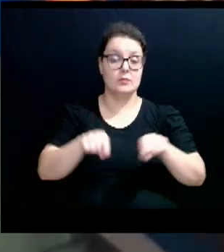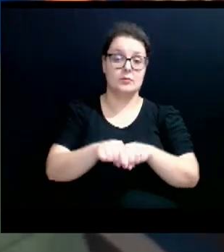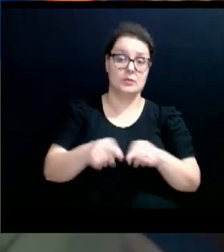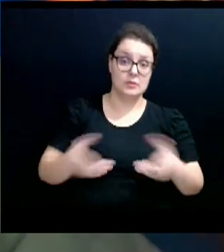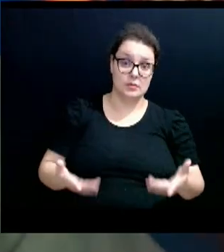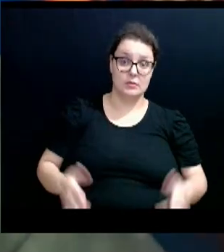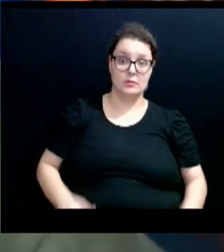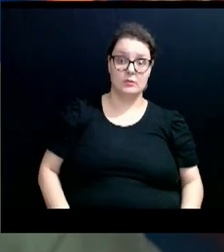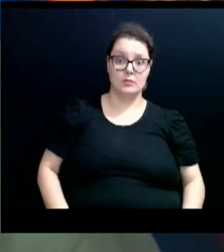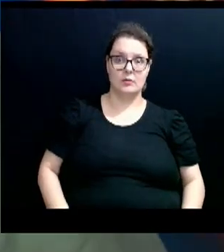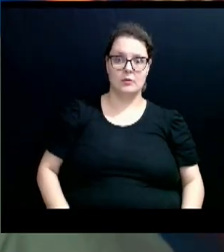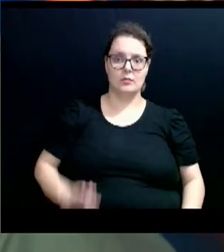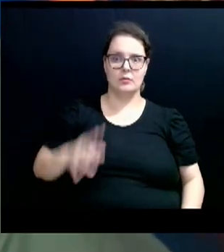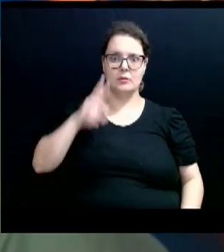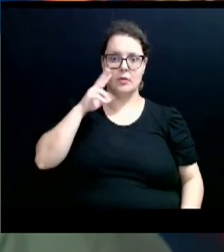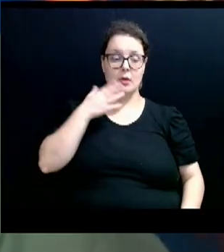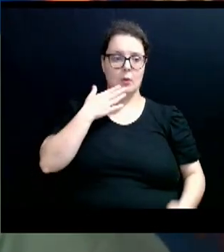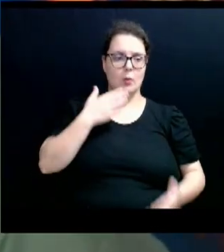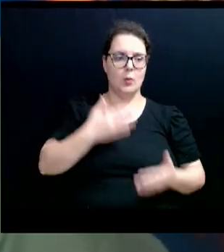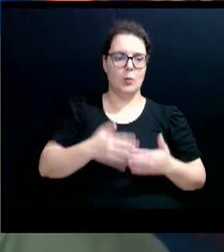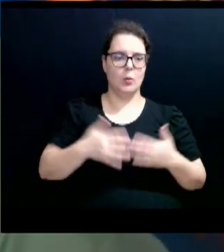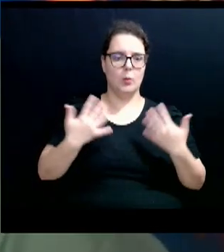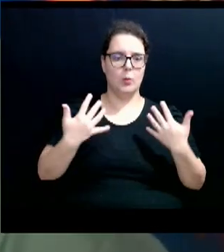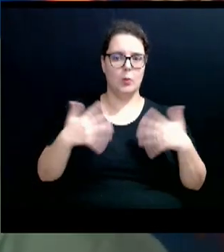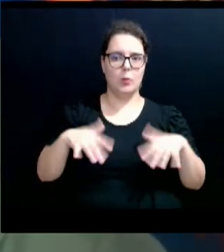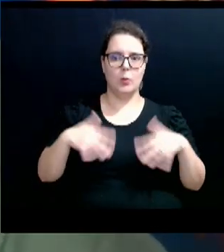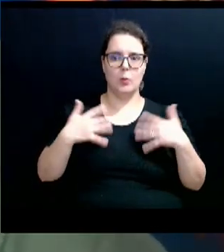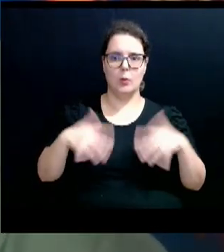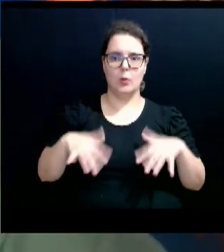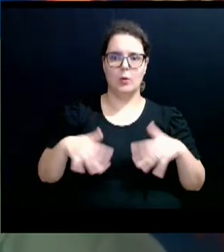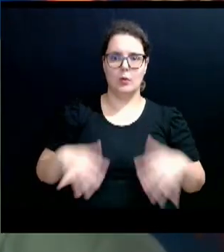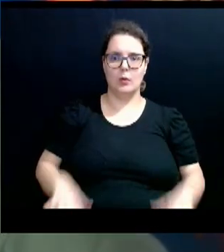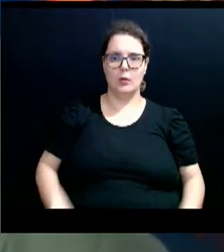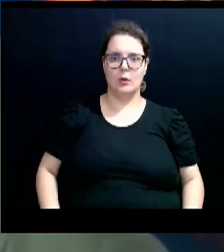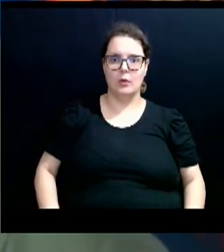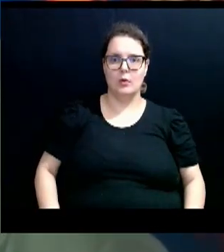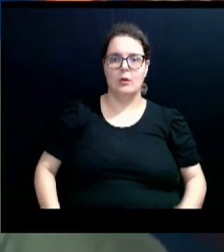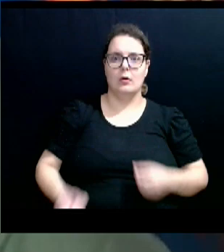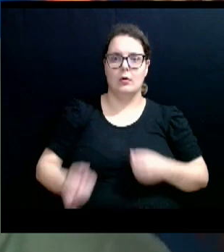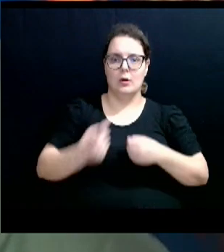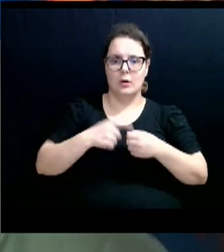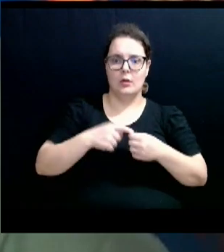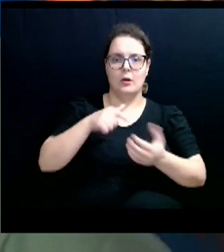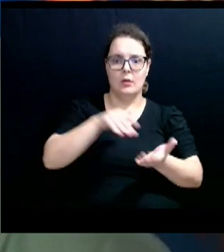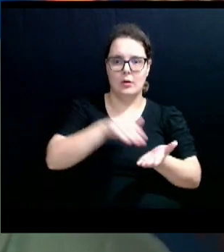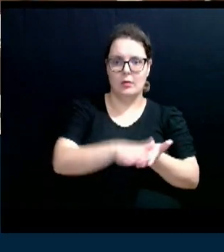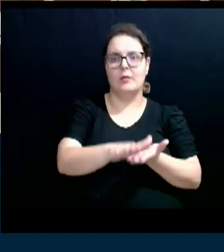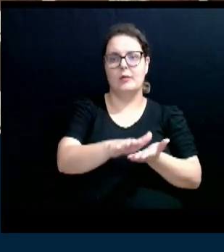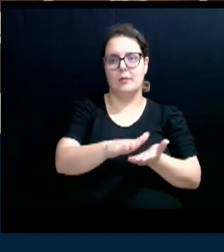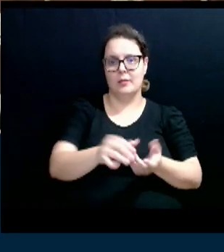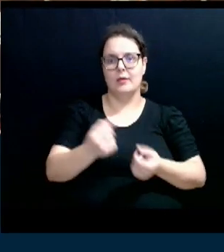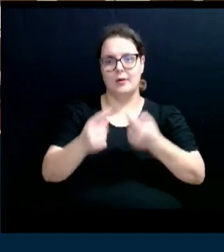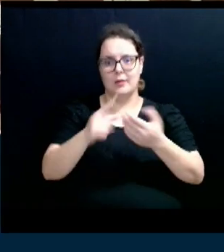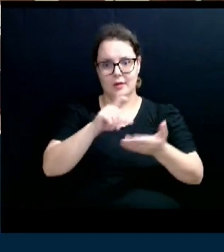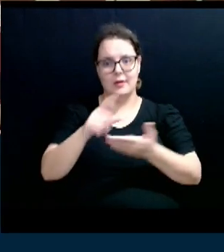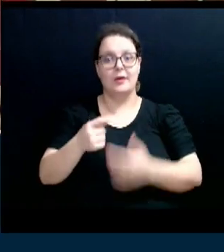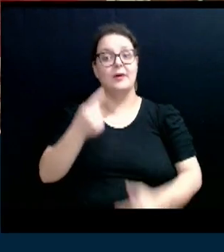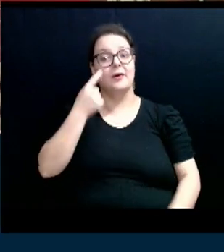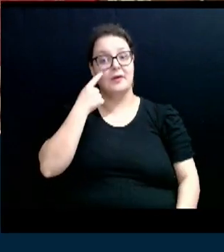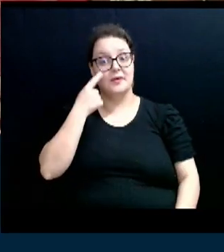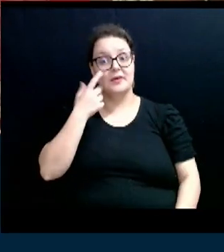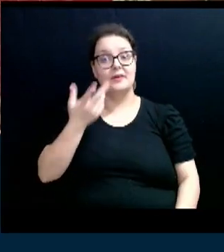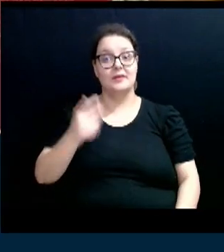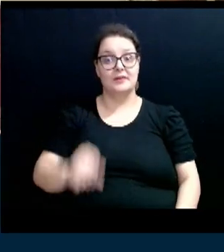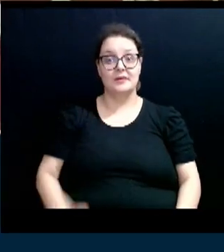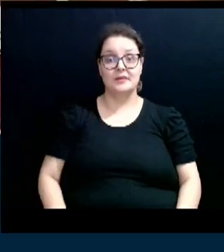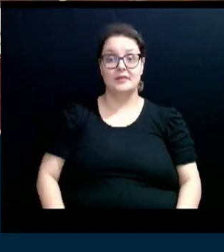fiquei chocada. Eu falei, nossa, acho que eu vou voltar a imprimir algumas fotos mesmo. Olha só, olha aí. E quando a gente